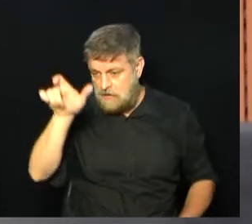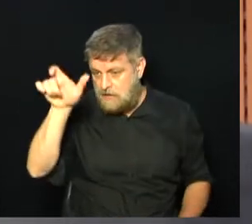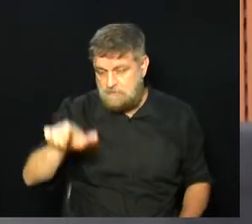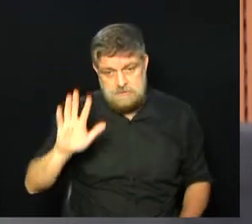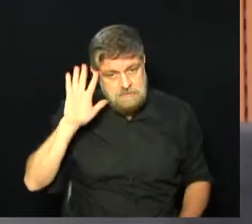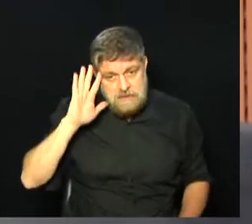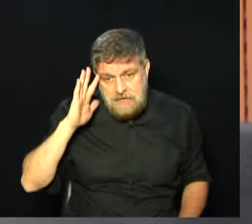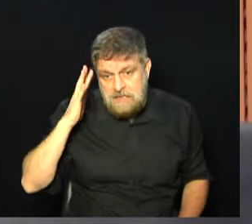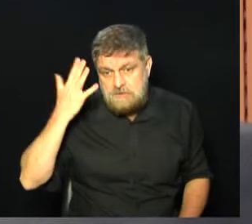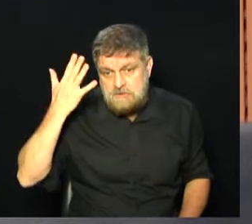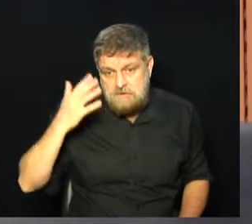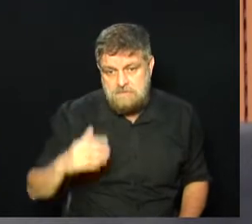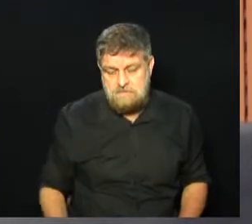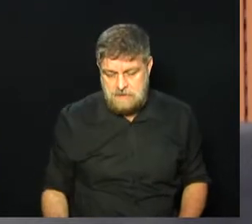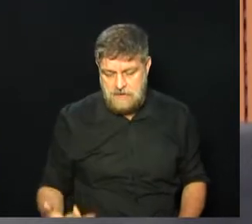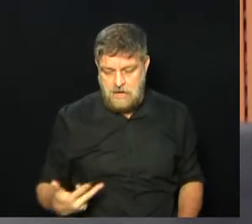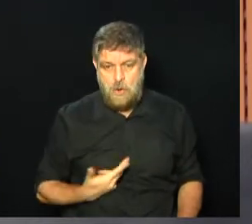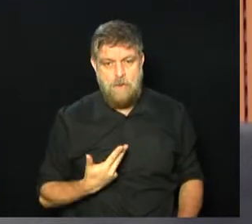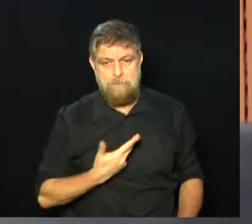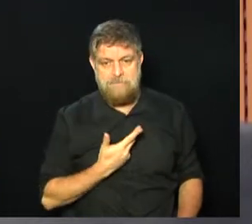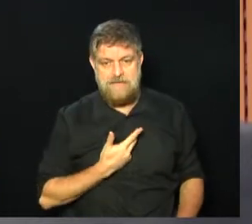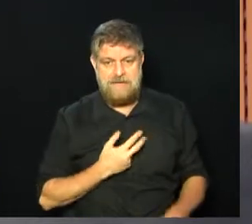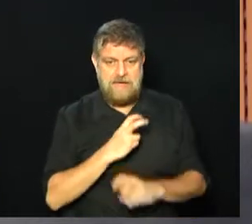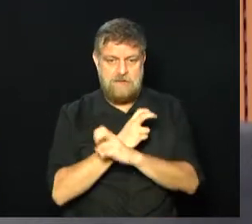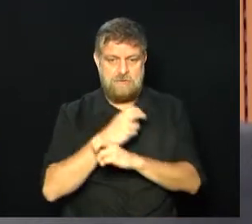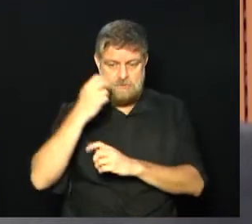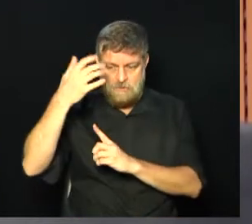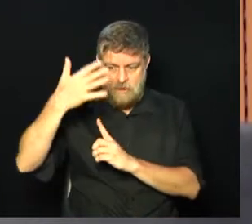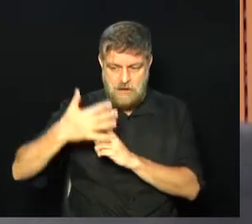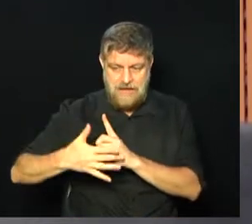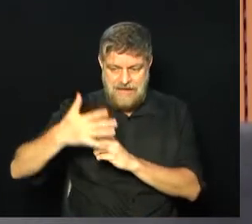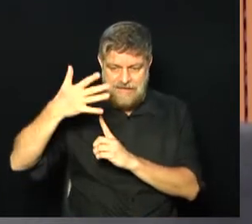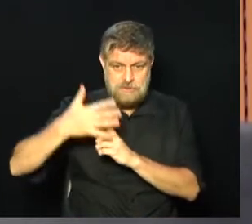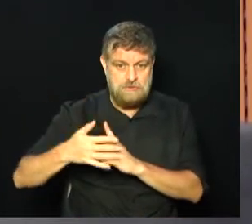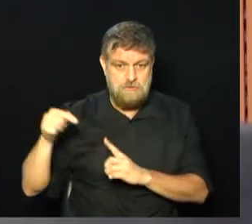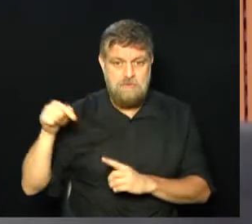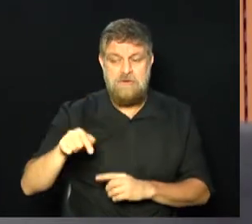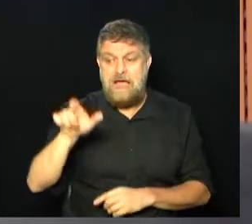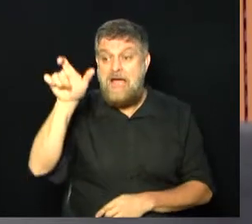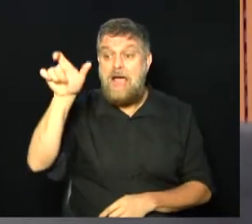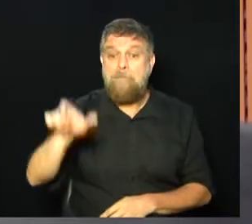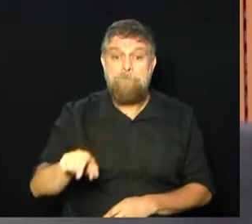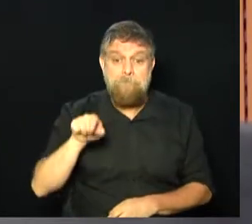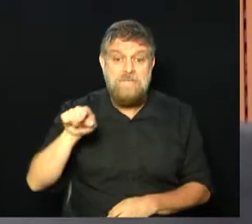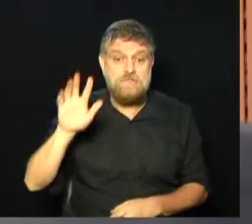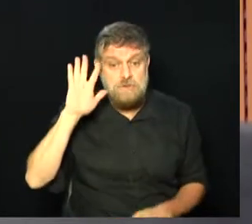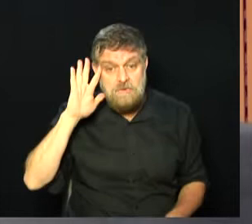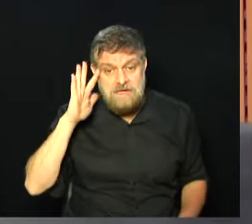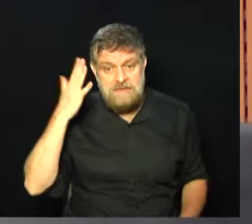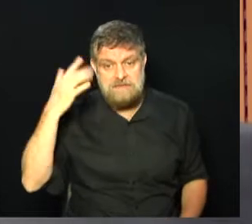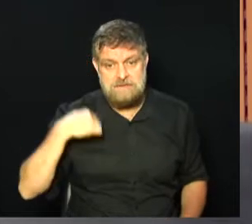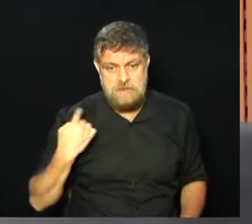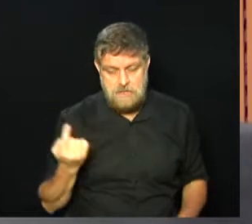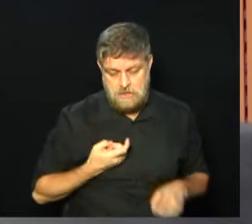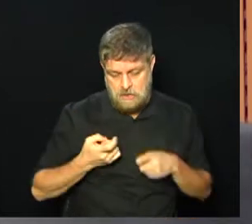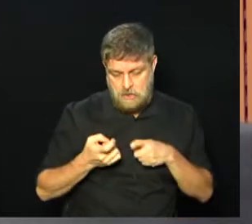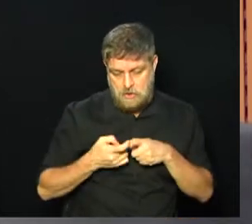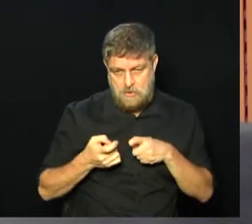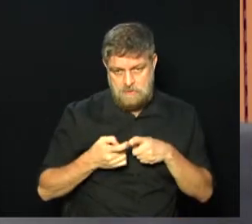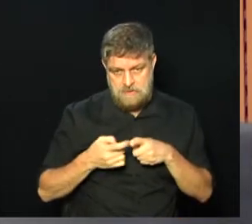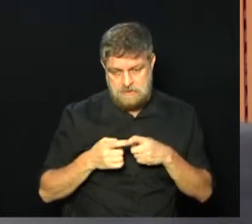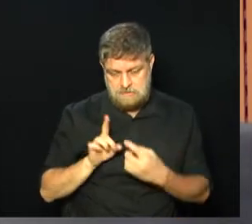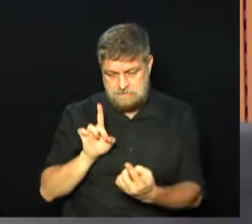Quem resolve se vai operar, fazer radioterapia, no limite é o paciente. O urologista, que é o que primeiro que atende,